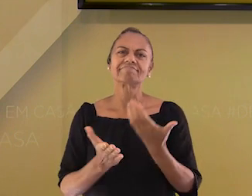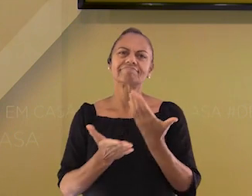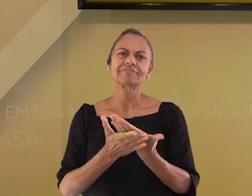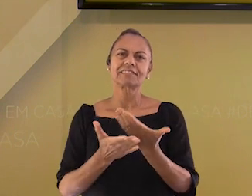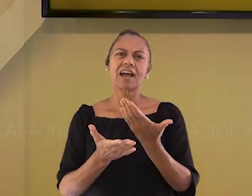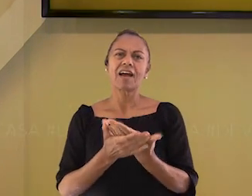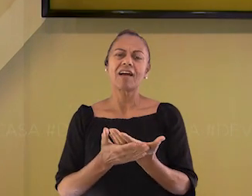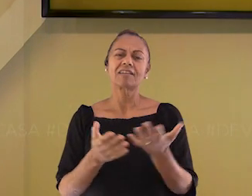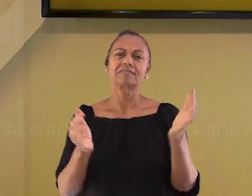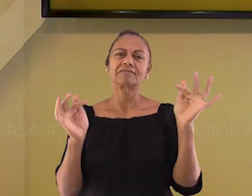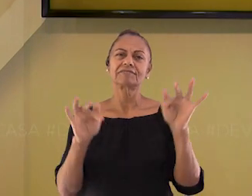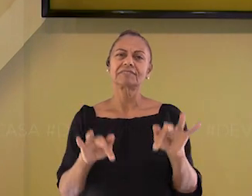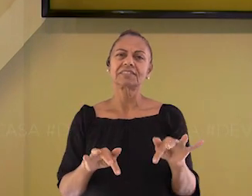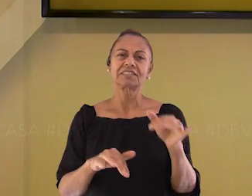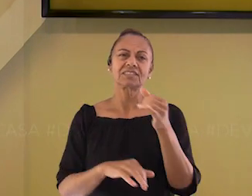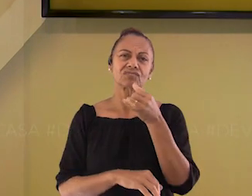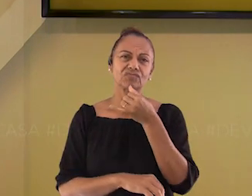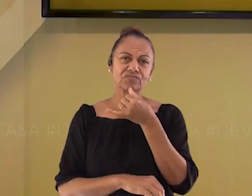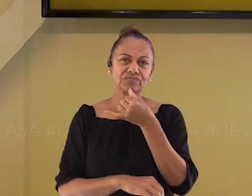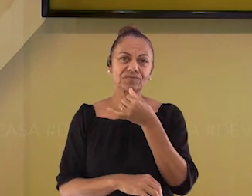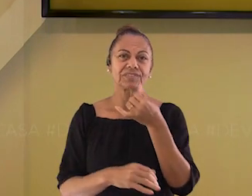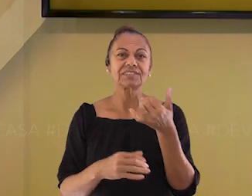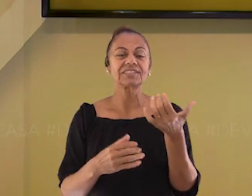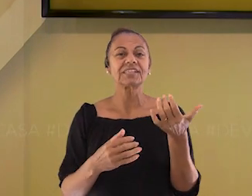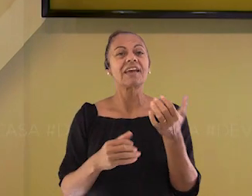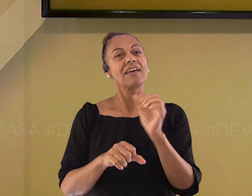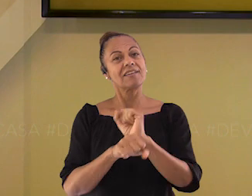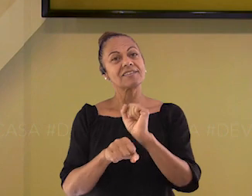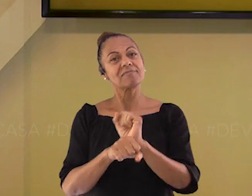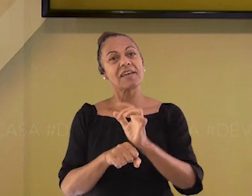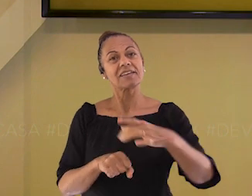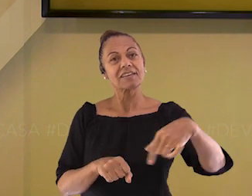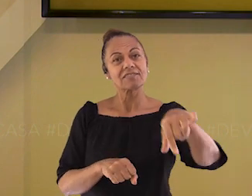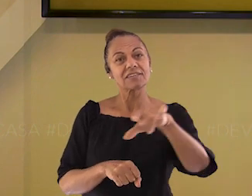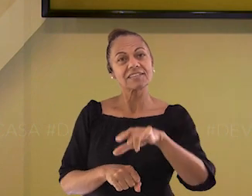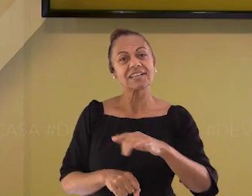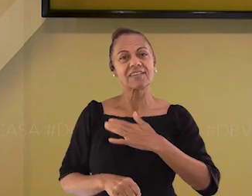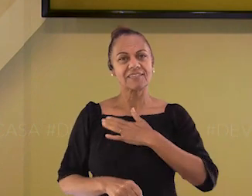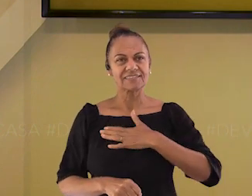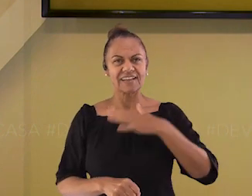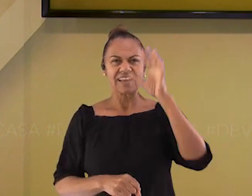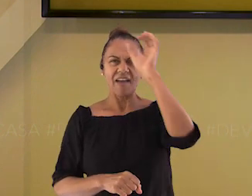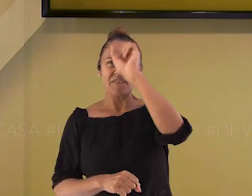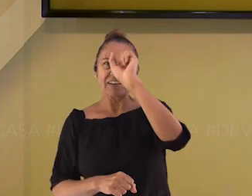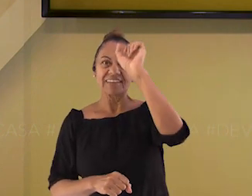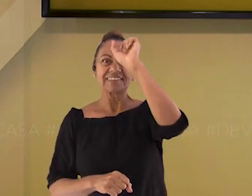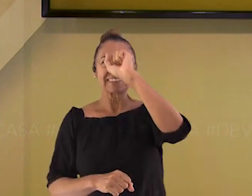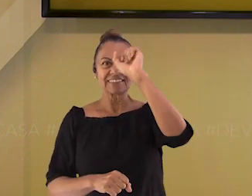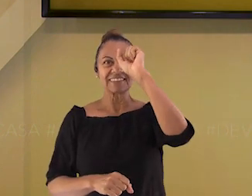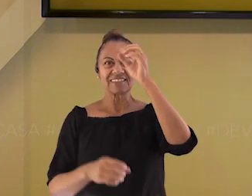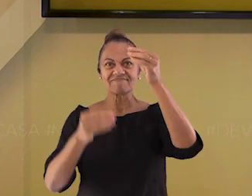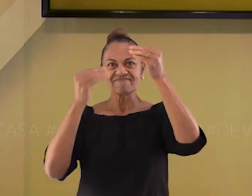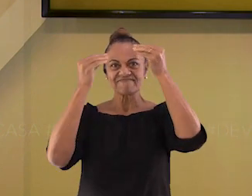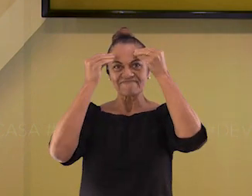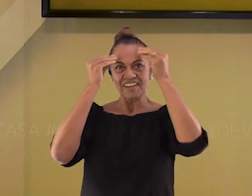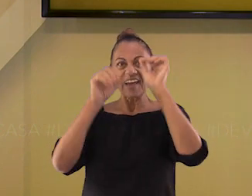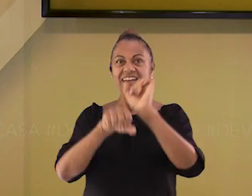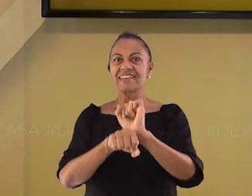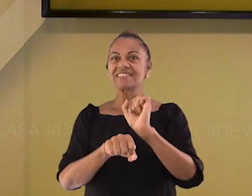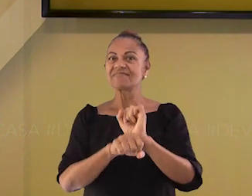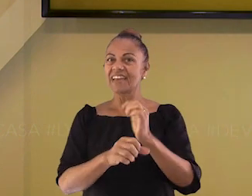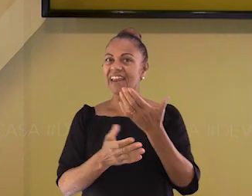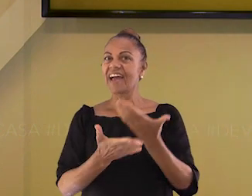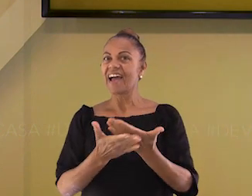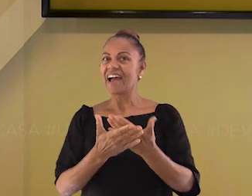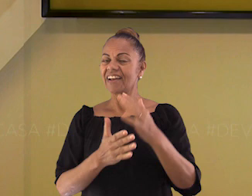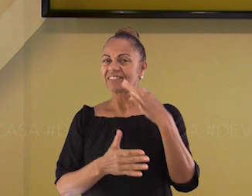árvore. Infelizmente, a nossa aula chegou ao fim. Espero que tenha gostado e aprendido muito. Te